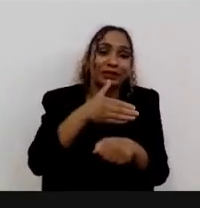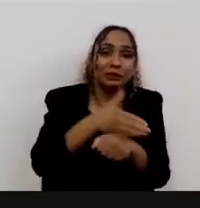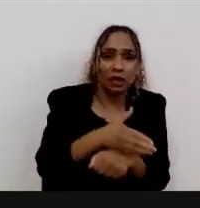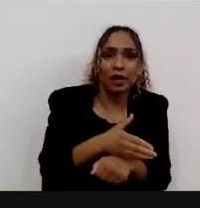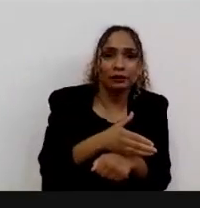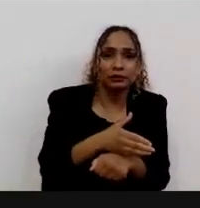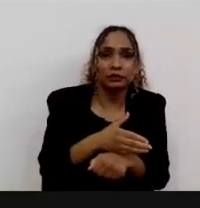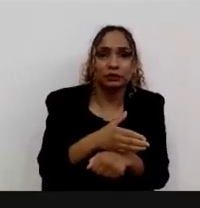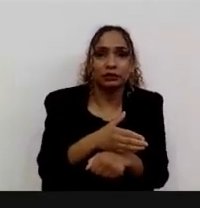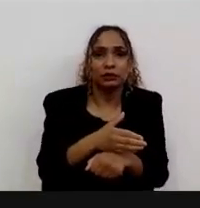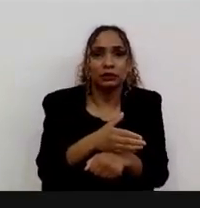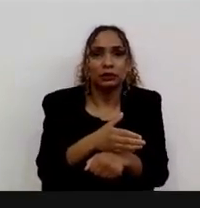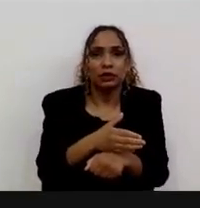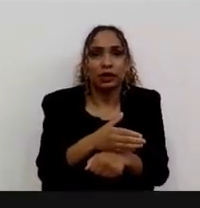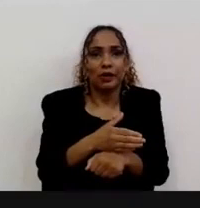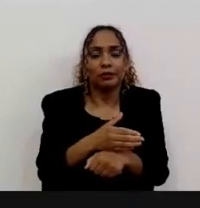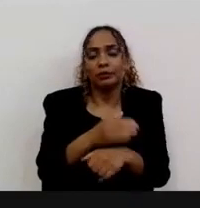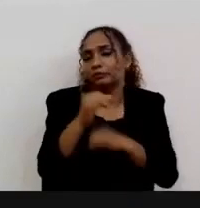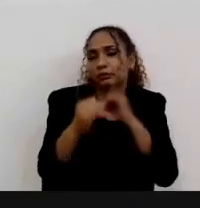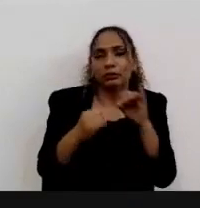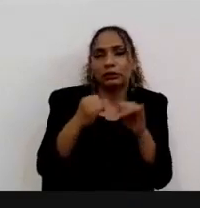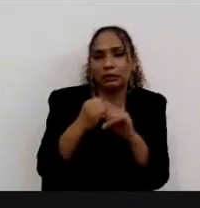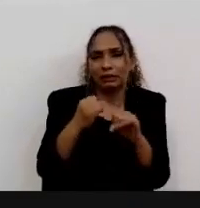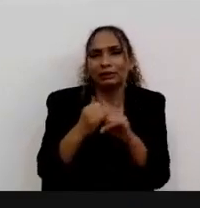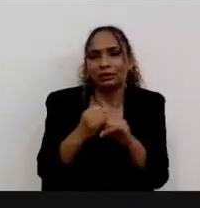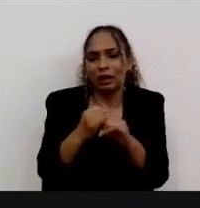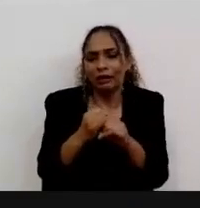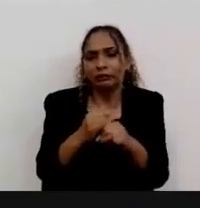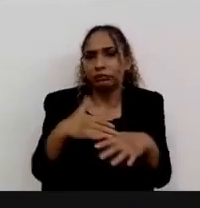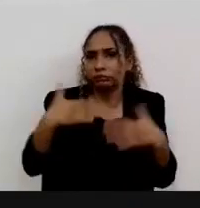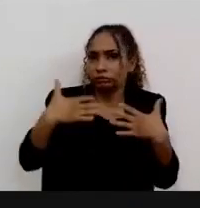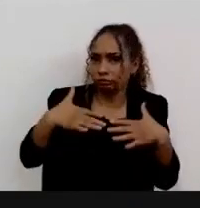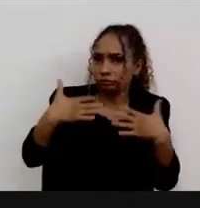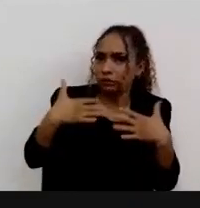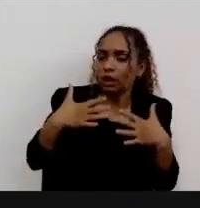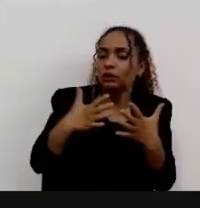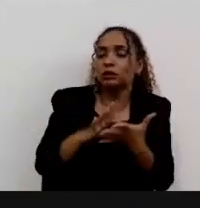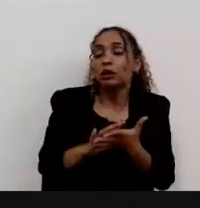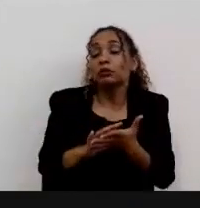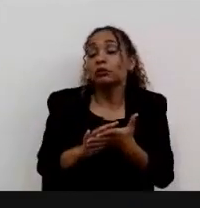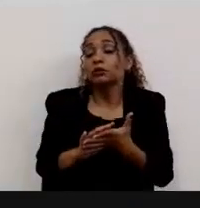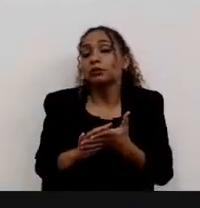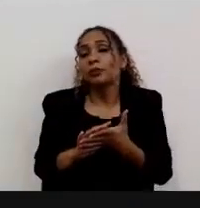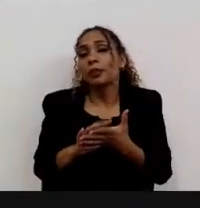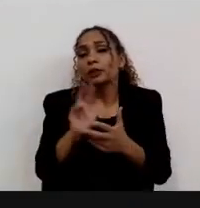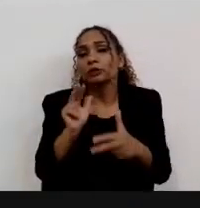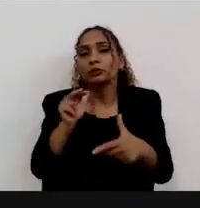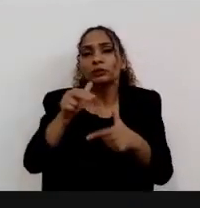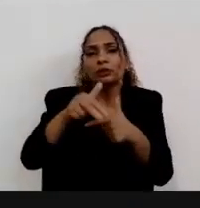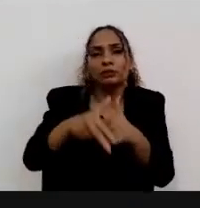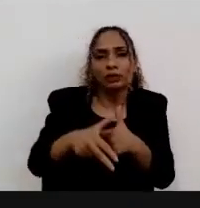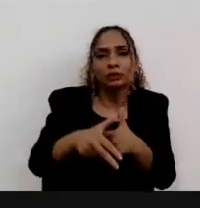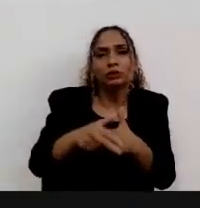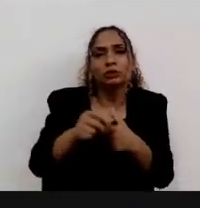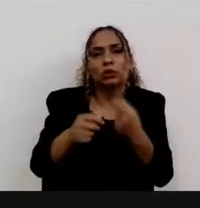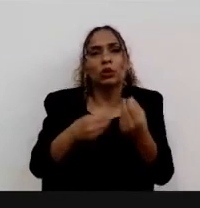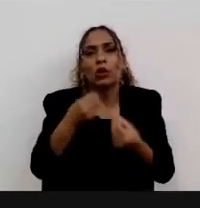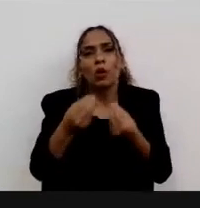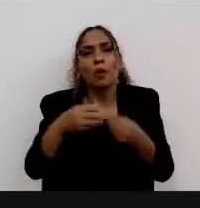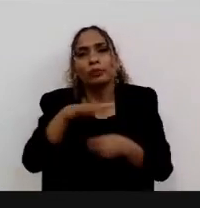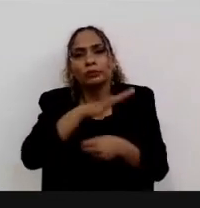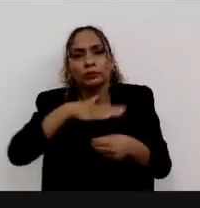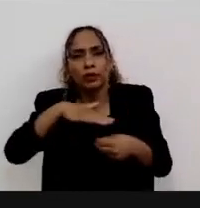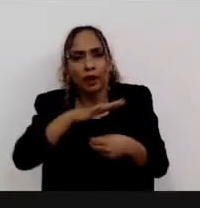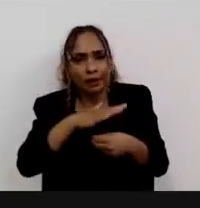acessível para a grande massa, como é a internet, ele é muito grande. Então, ainda vai demorar. Mas o metaverso como conceito, como um